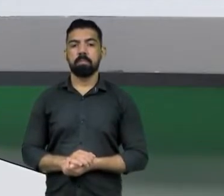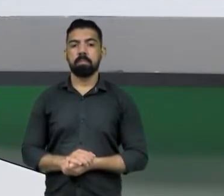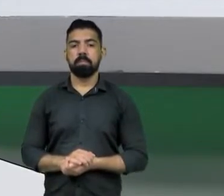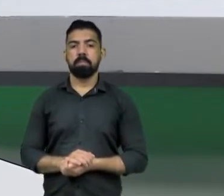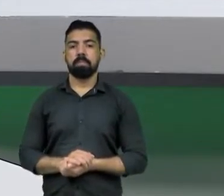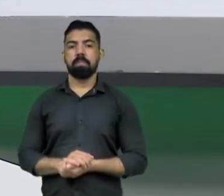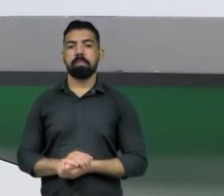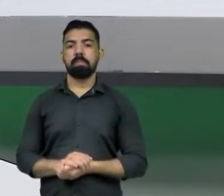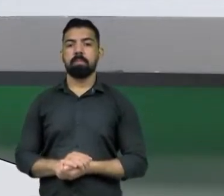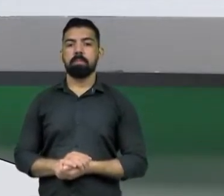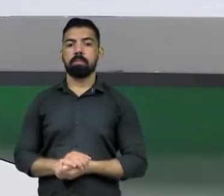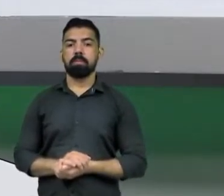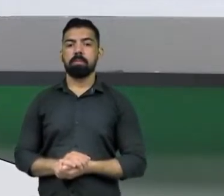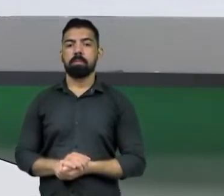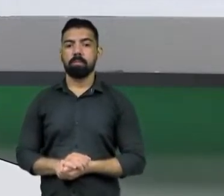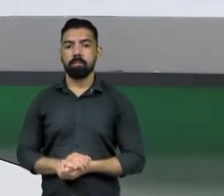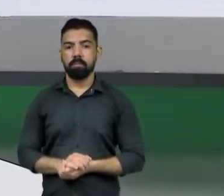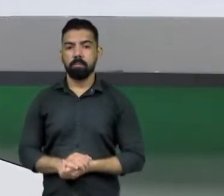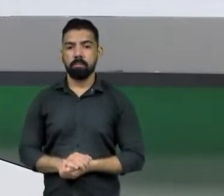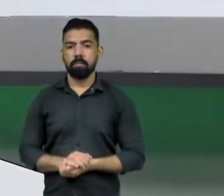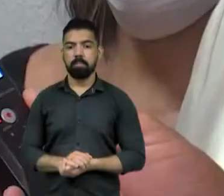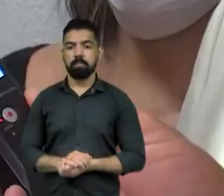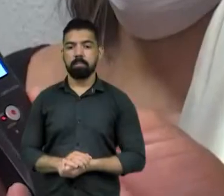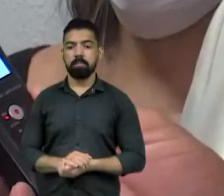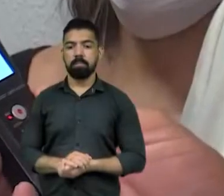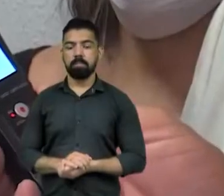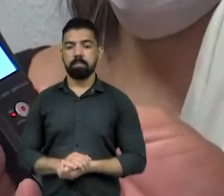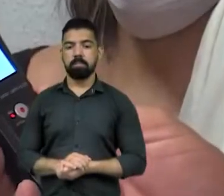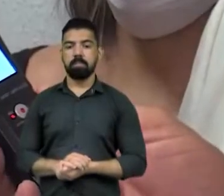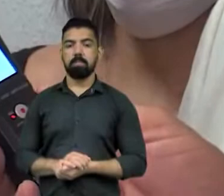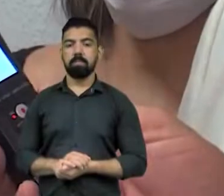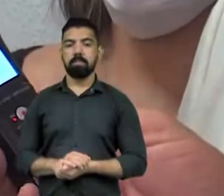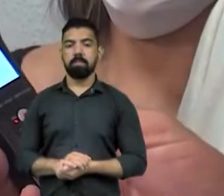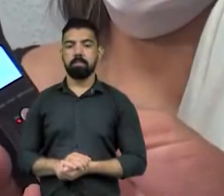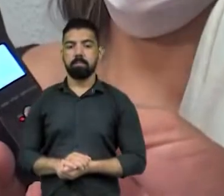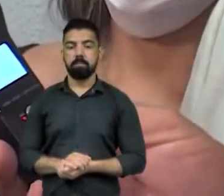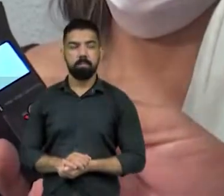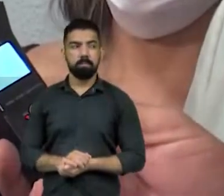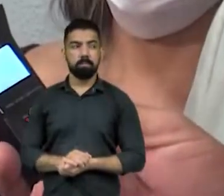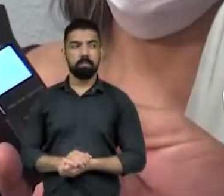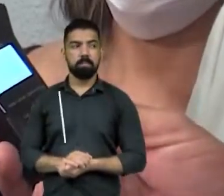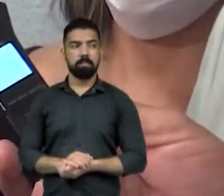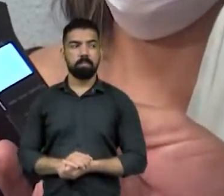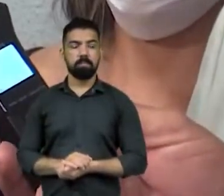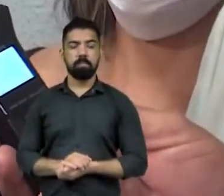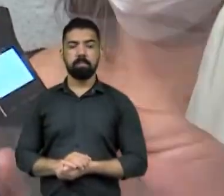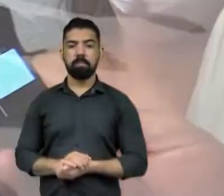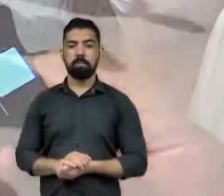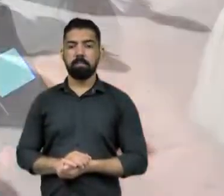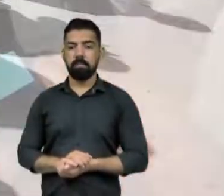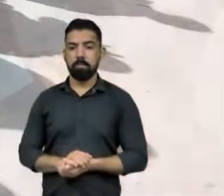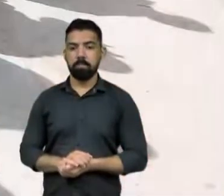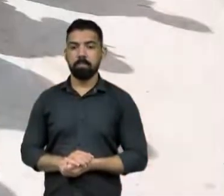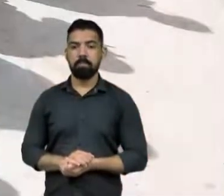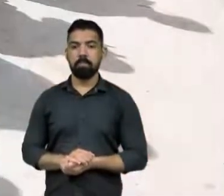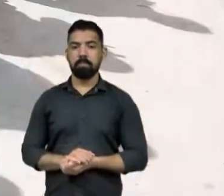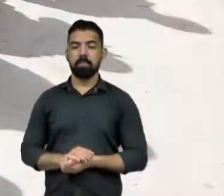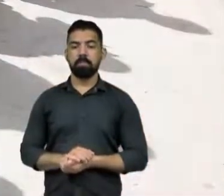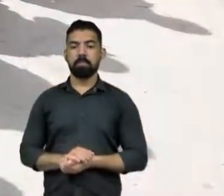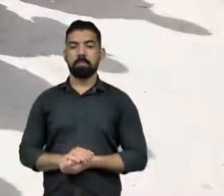de Santana do Acaraú. Além do raio do grupamento que se instala aqui, formado por